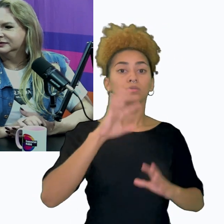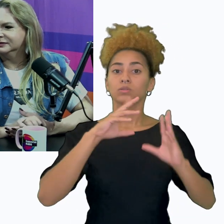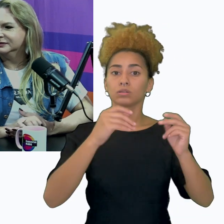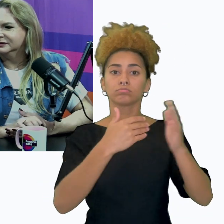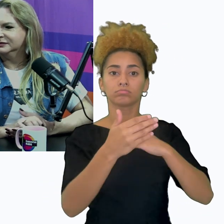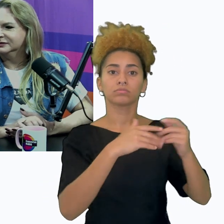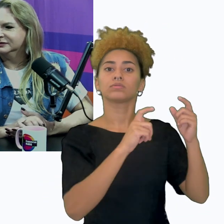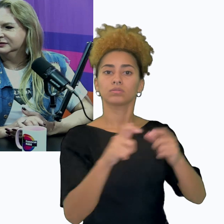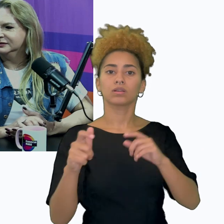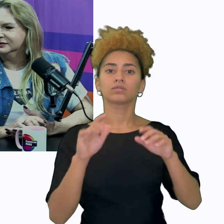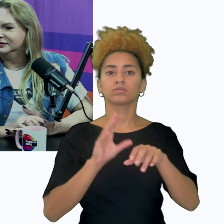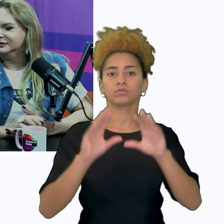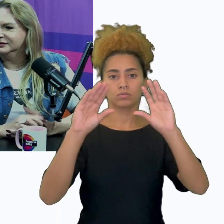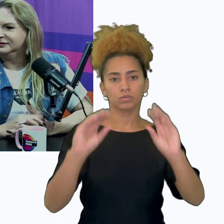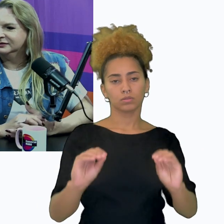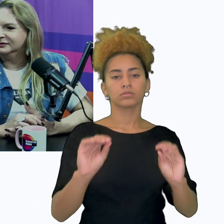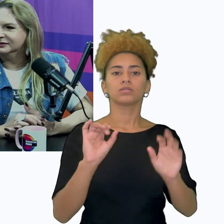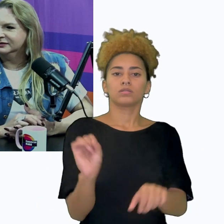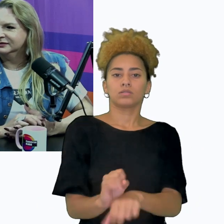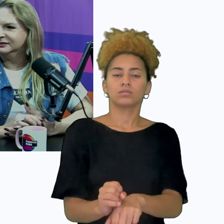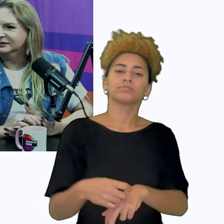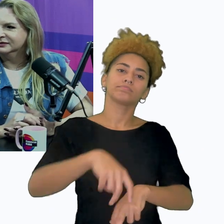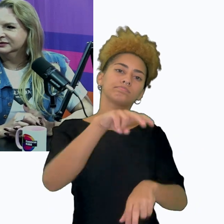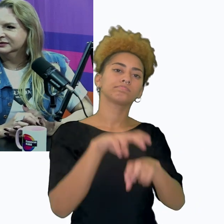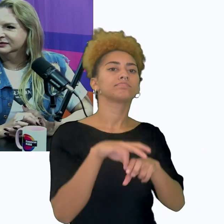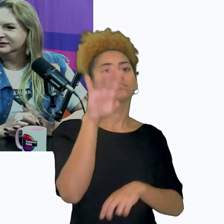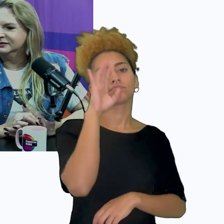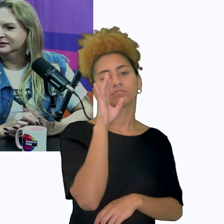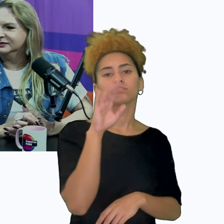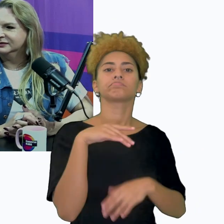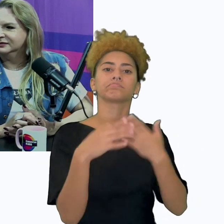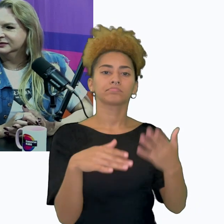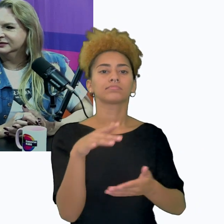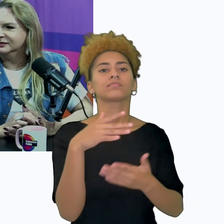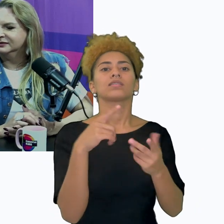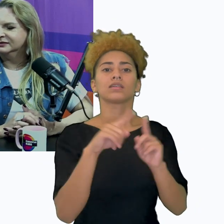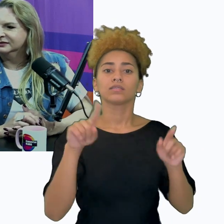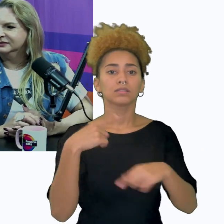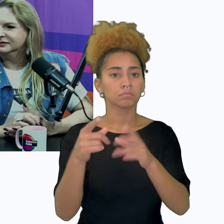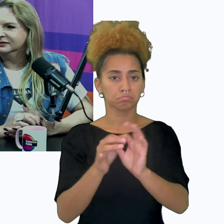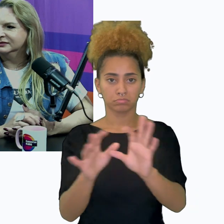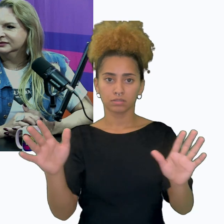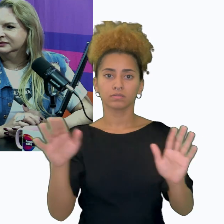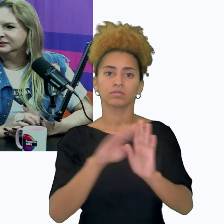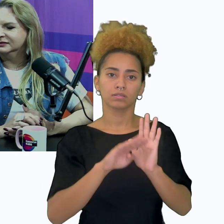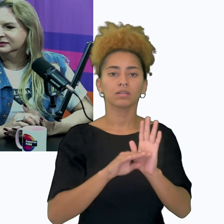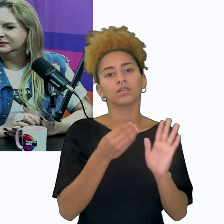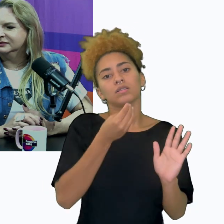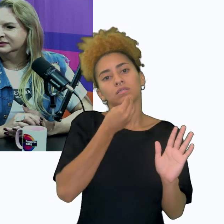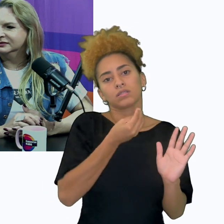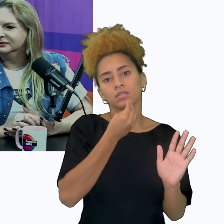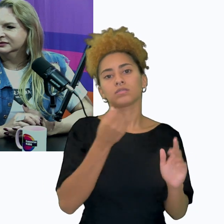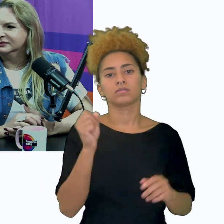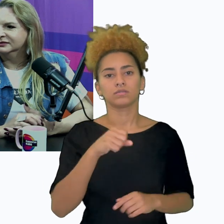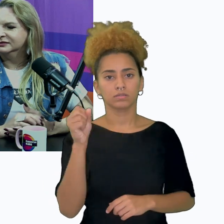Toda casa de noite tem que ter uma hora de você parar de ver alguma coisa. Depois pode continuar a tacar o pau aí a fazer alguma coisa, mas tem que ter aquele